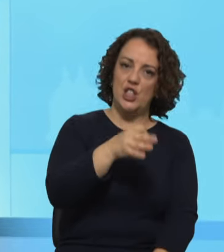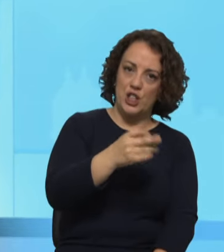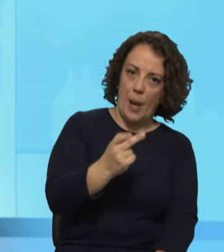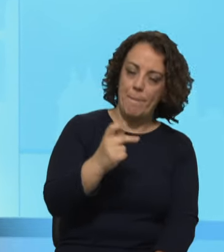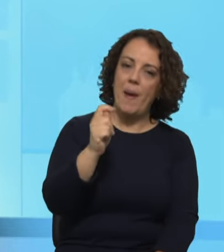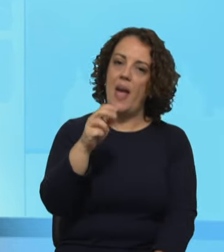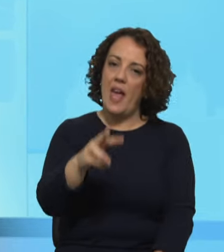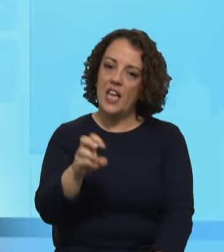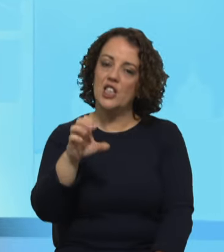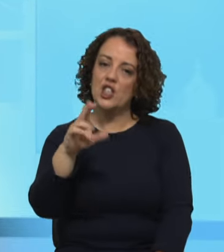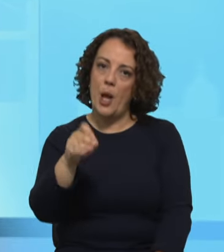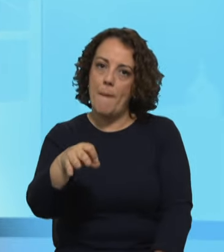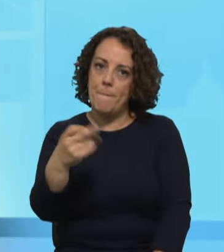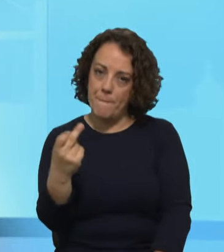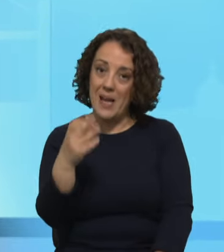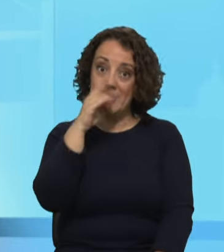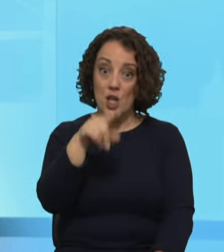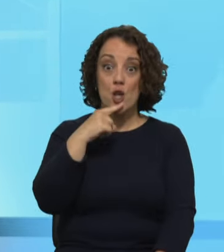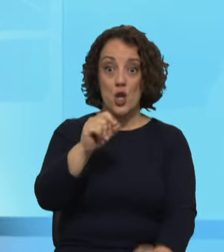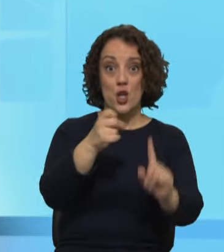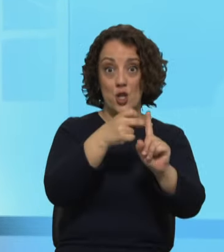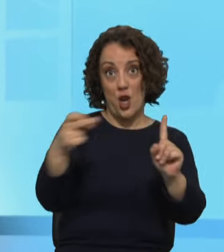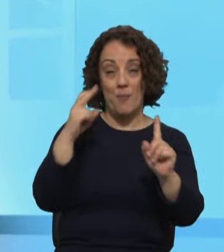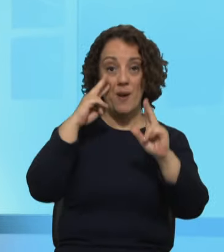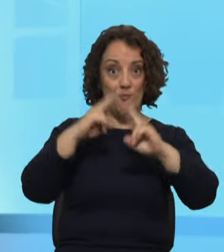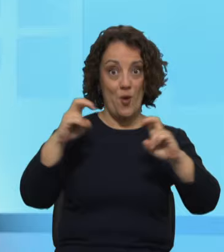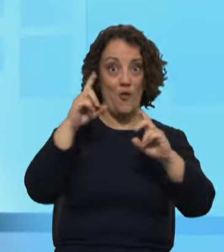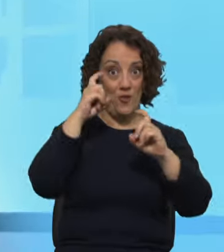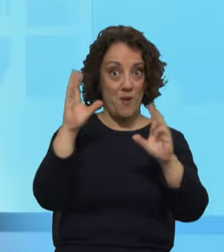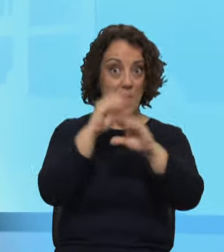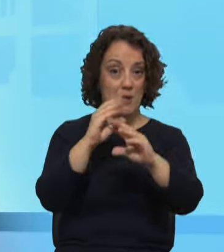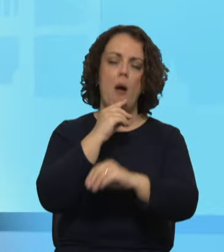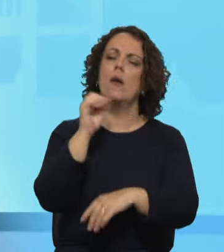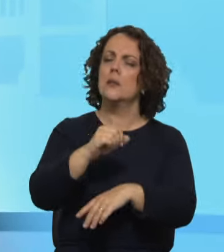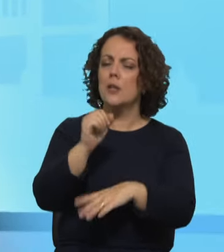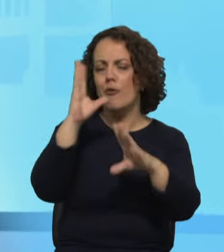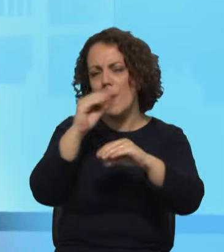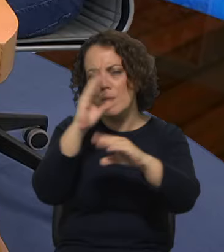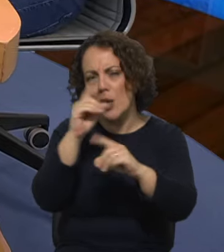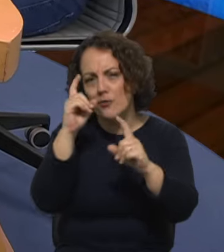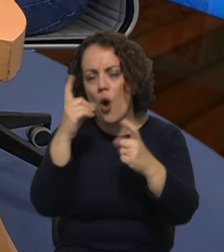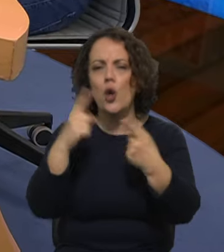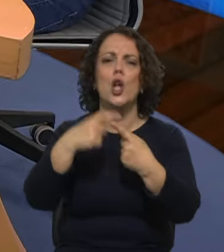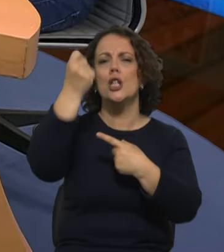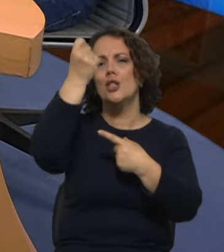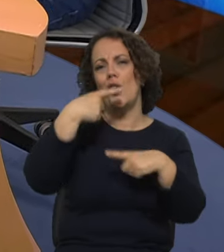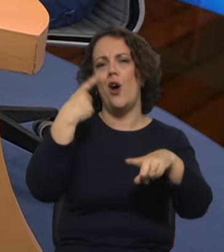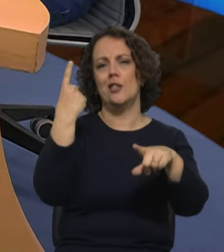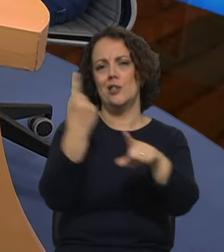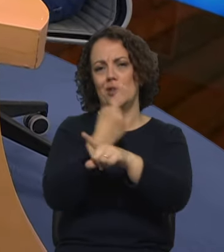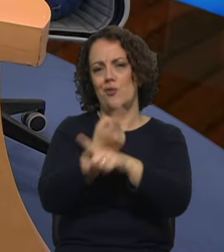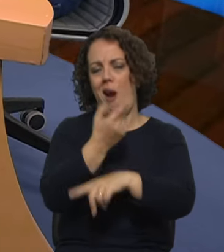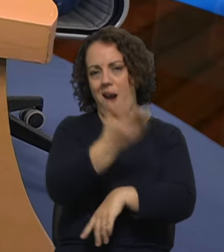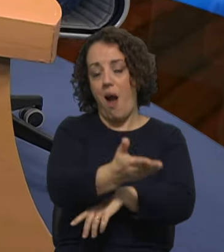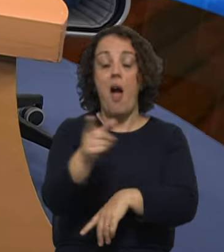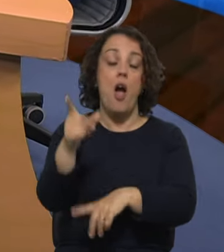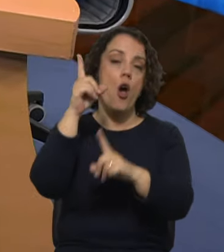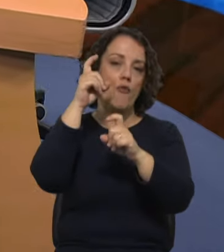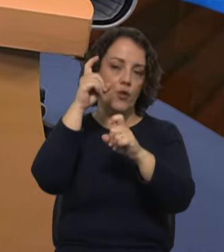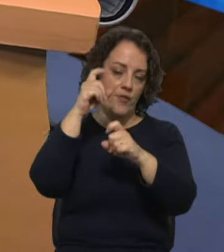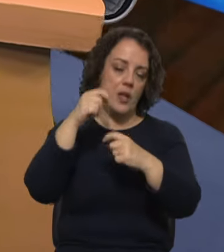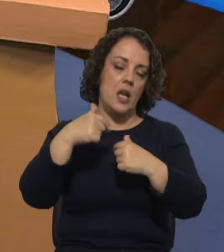deste nome é possível encontrar muito mais fotografias não é assim and muito mais fotografias muito mais histórias eh a fotografia sempre foi uma área